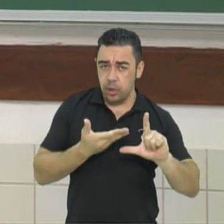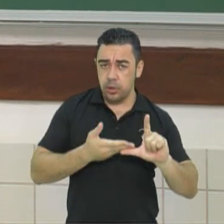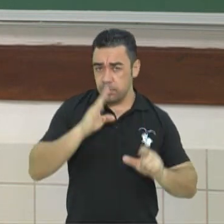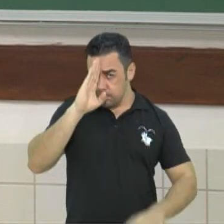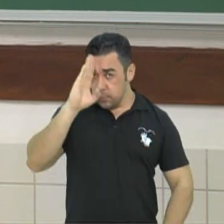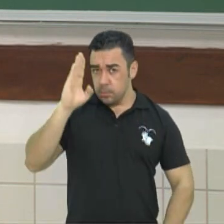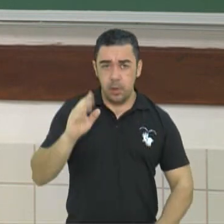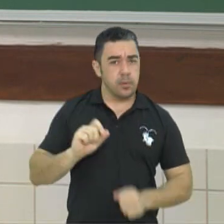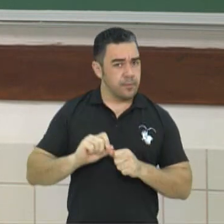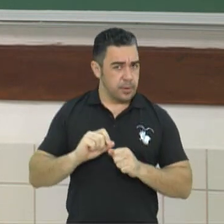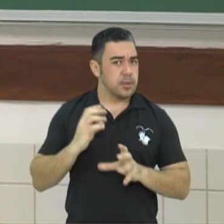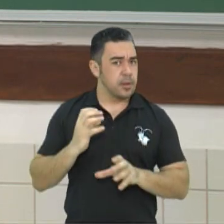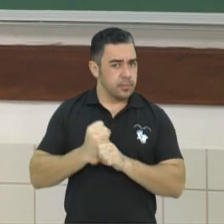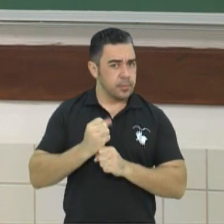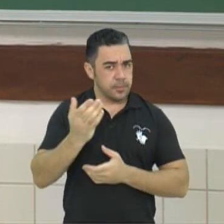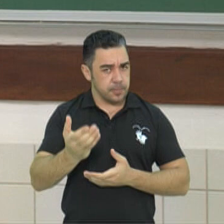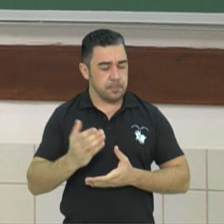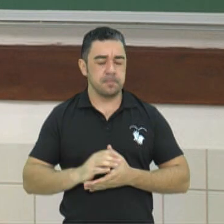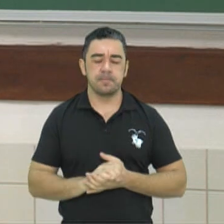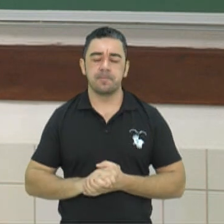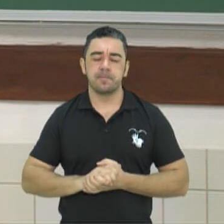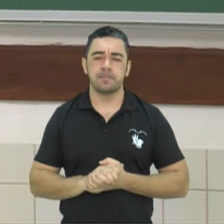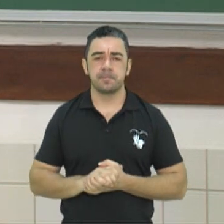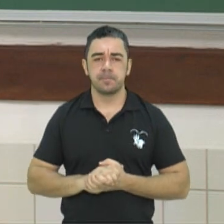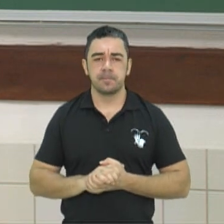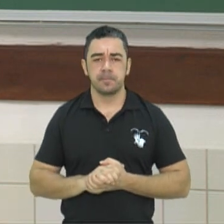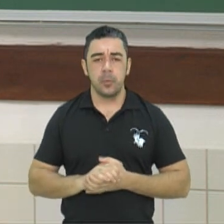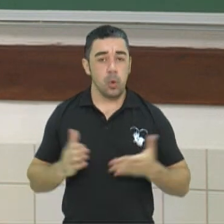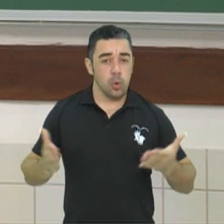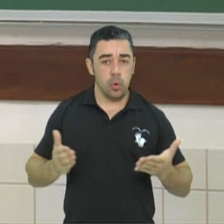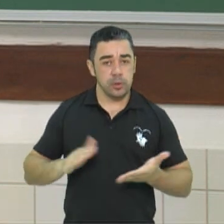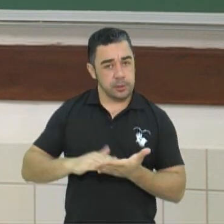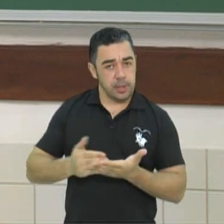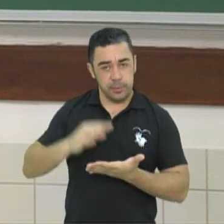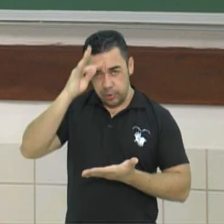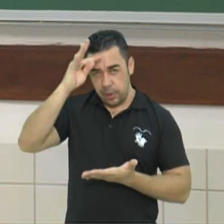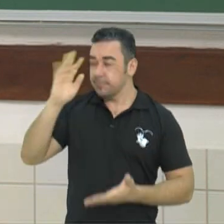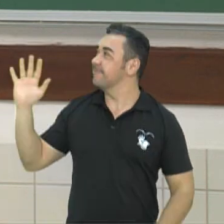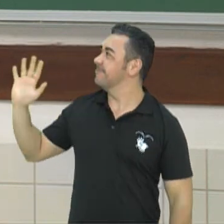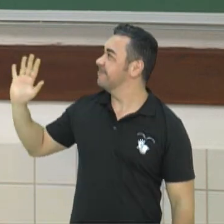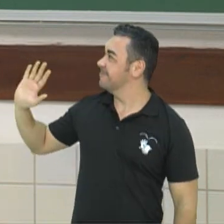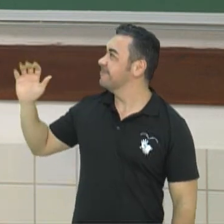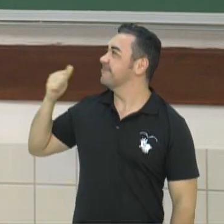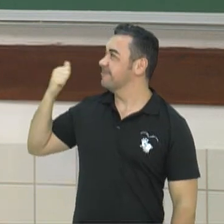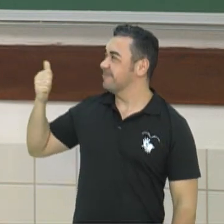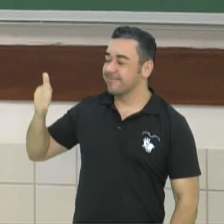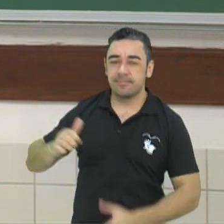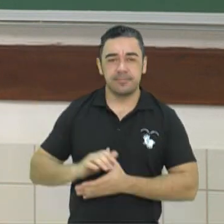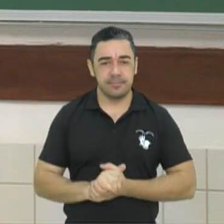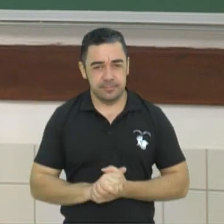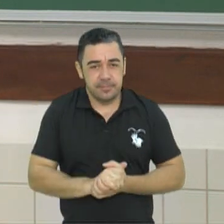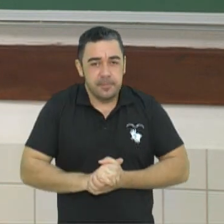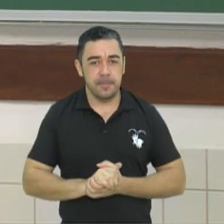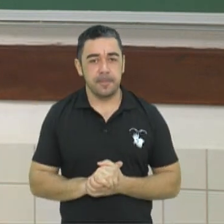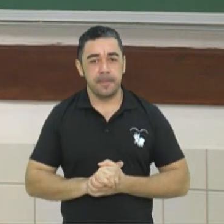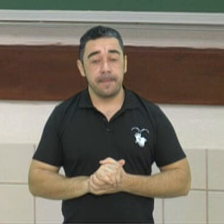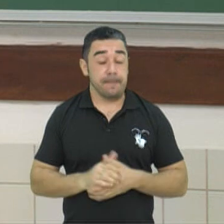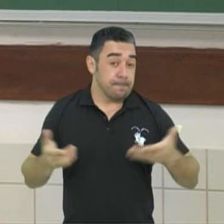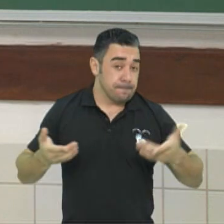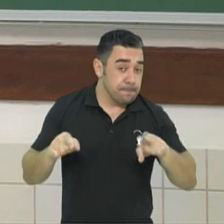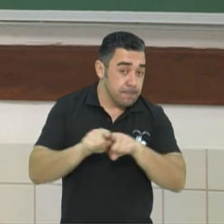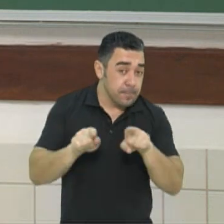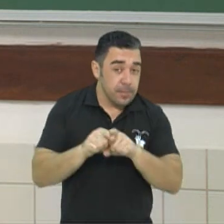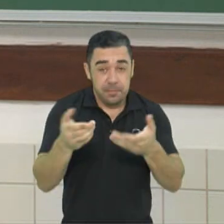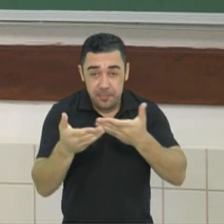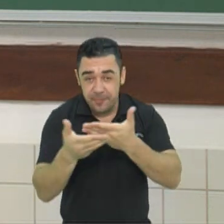principalmente aquelas atividades avaliativas, legal? Então, comigo hoje está o Thiago, tudo bem, Thiago? Valeu. E também